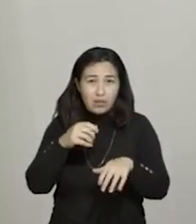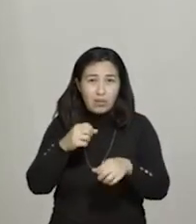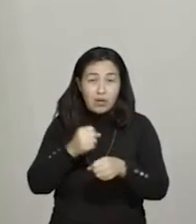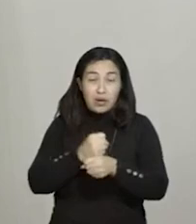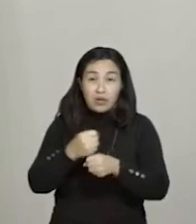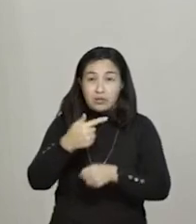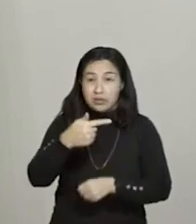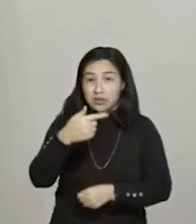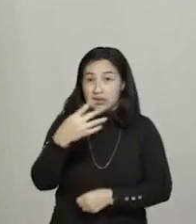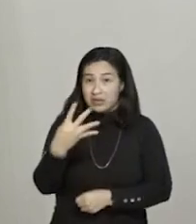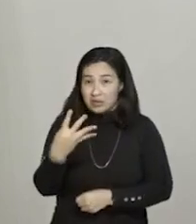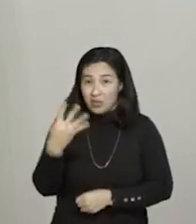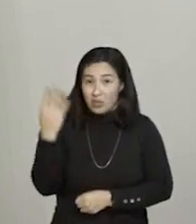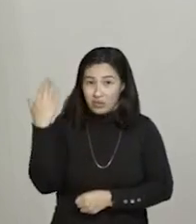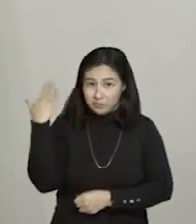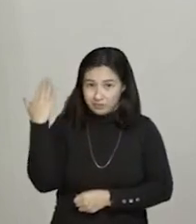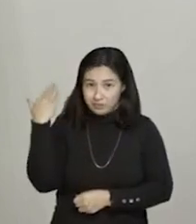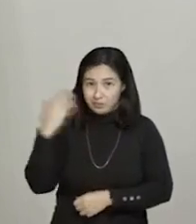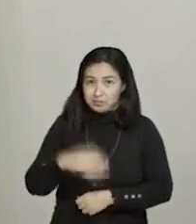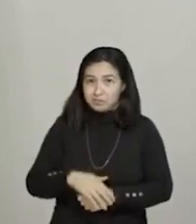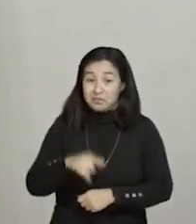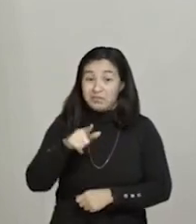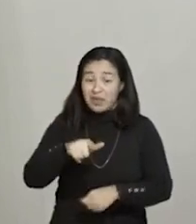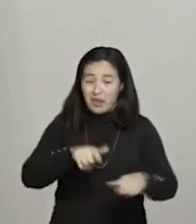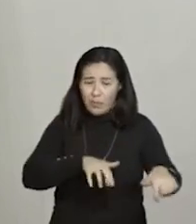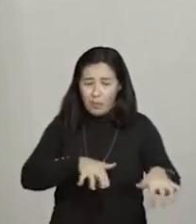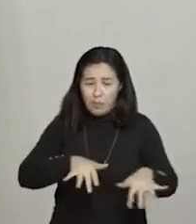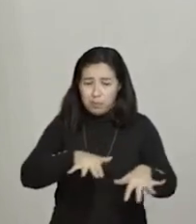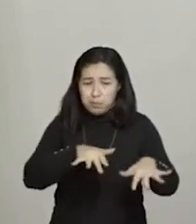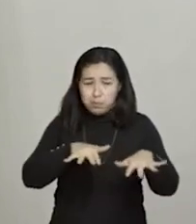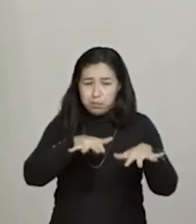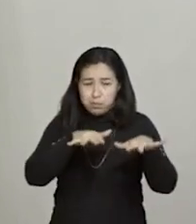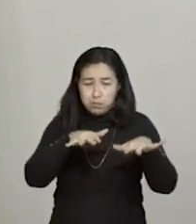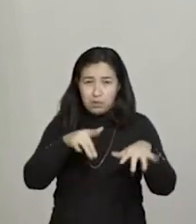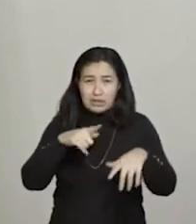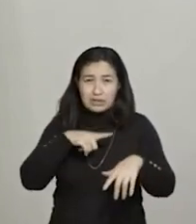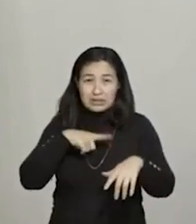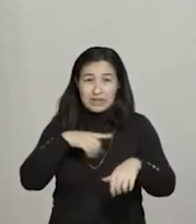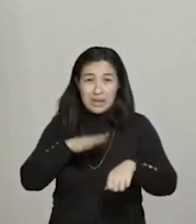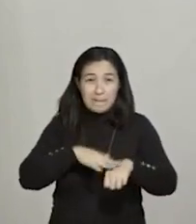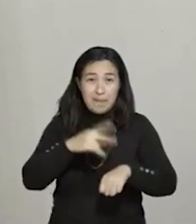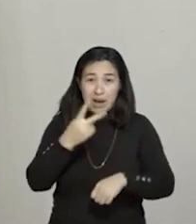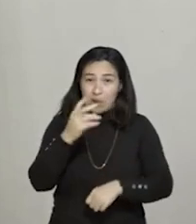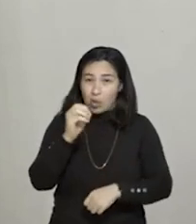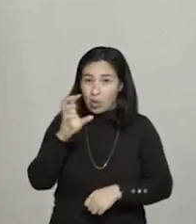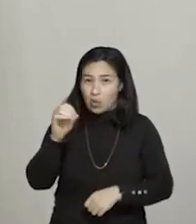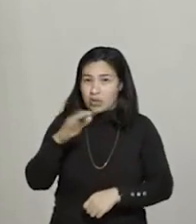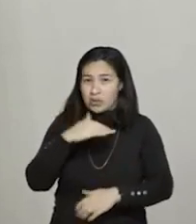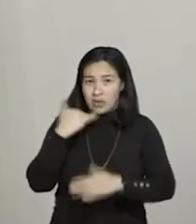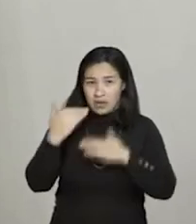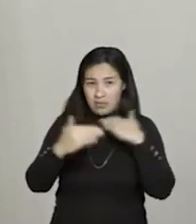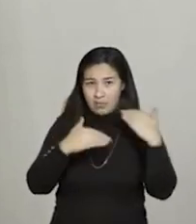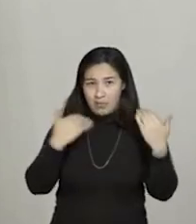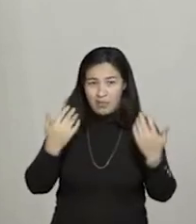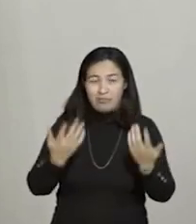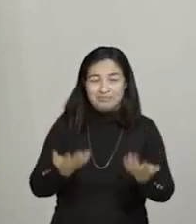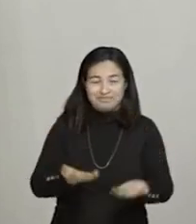devido a enchente 74 que não dou o Rio Tubarão causando mais de 200 mortes na cidade de Barão